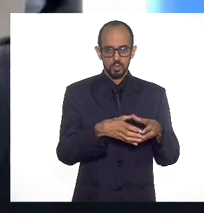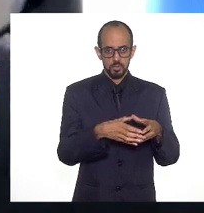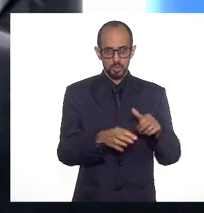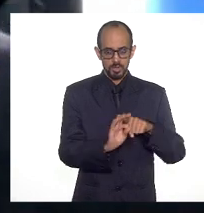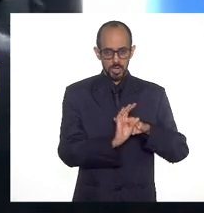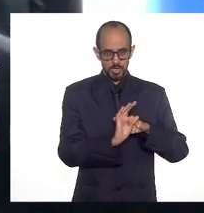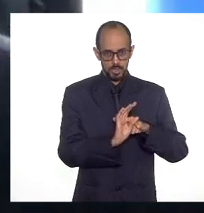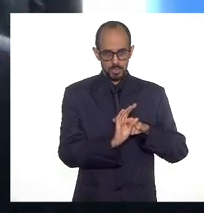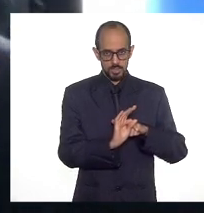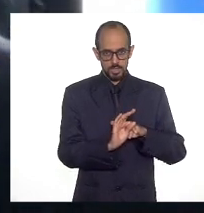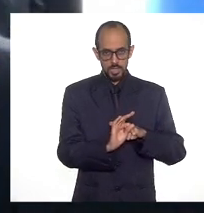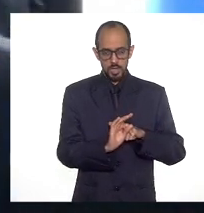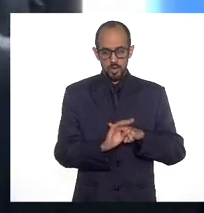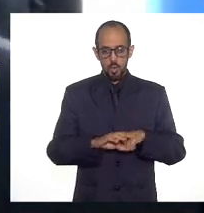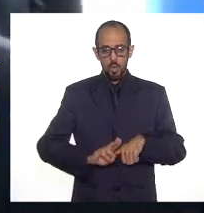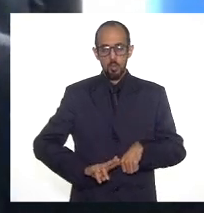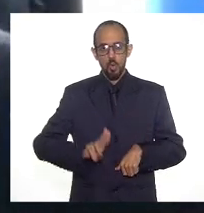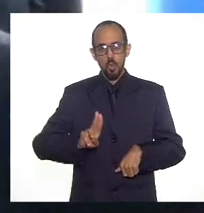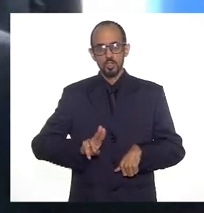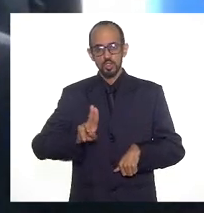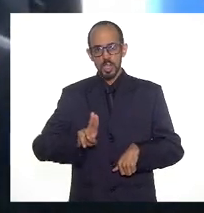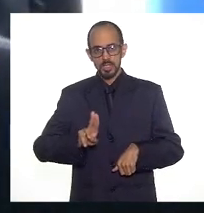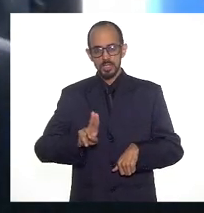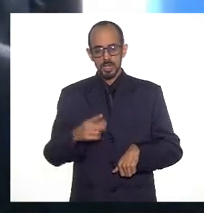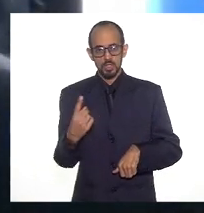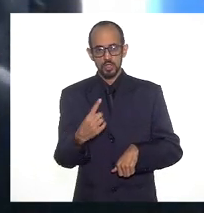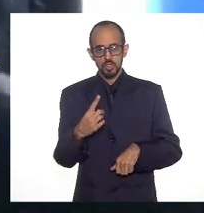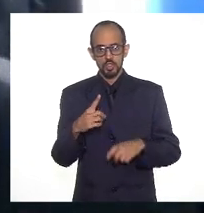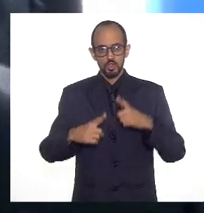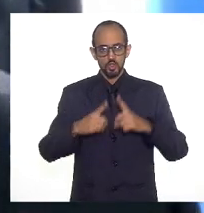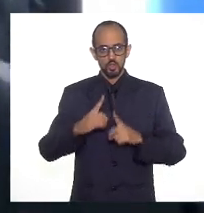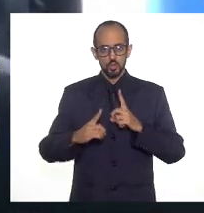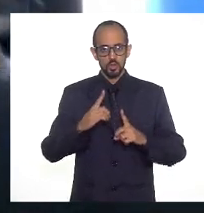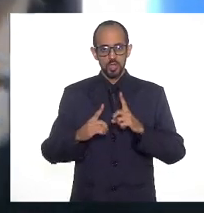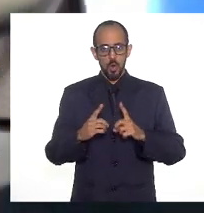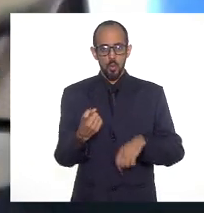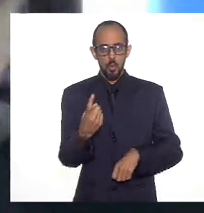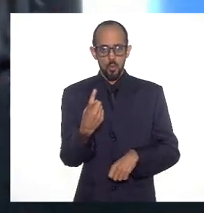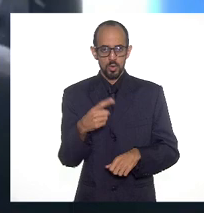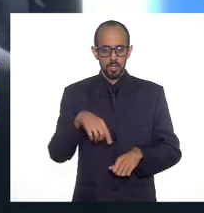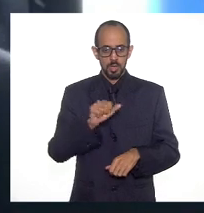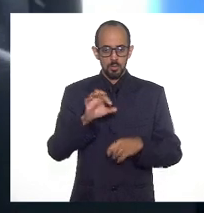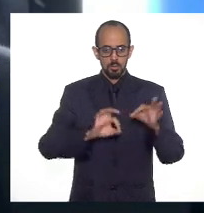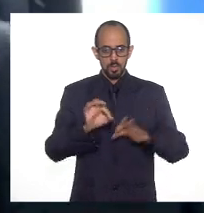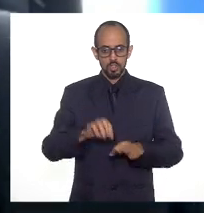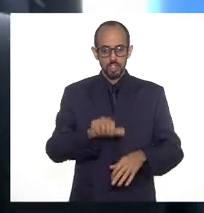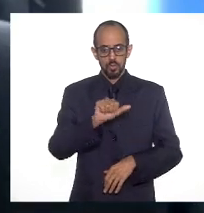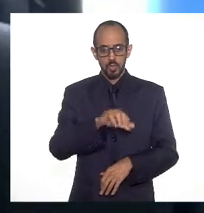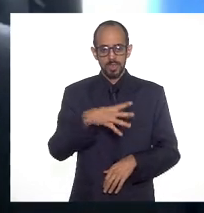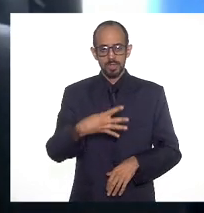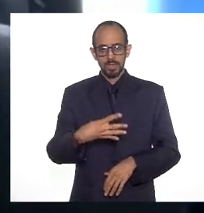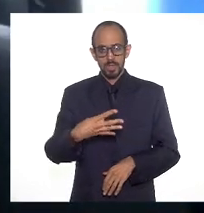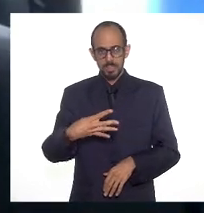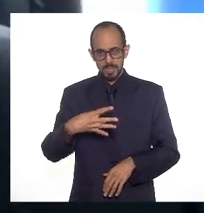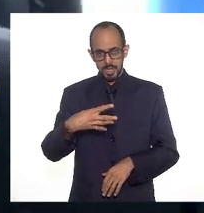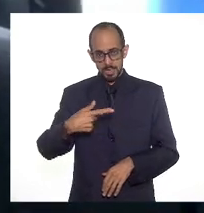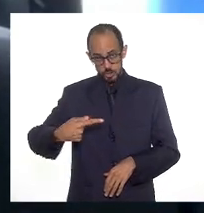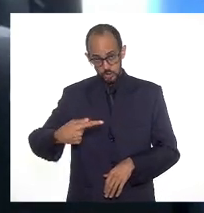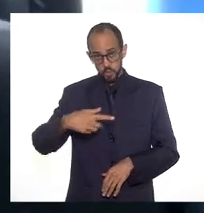Em regime de urgência, em discussão única, projeto de lei 4147 de 2021, de autoria do